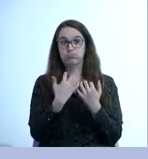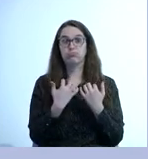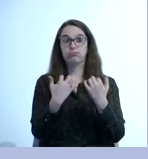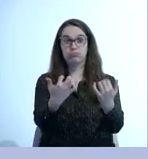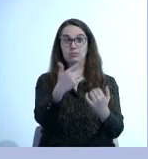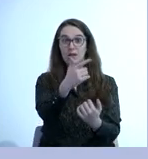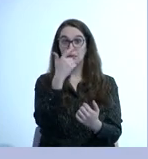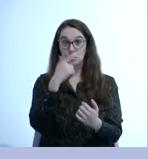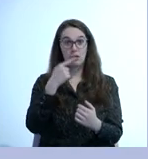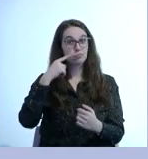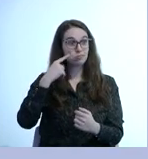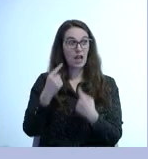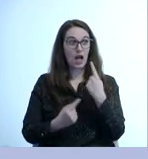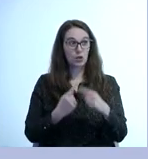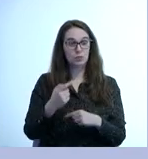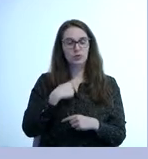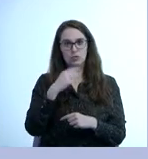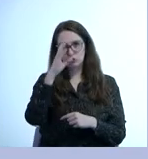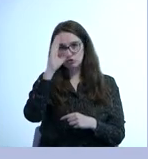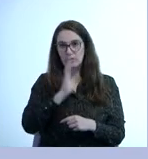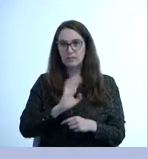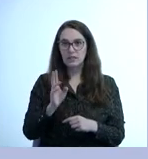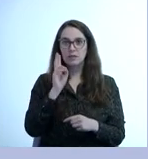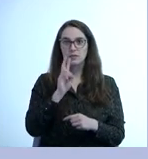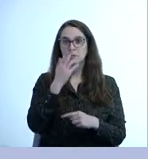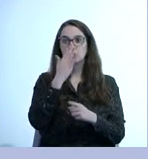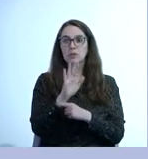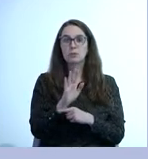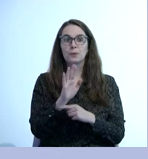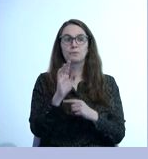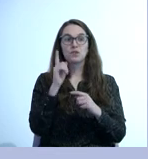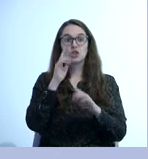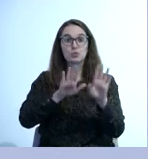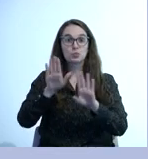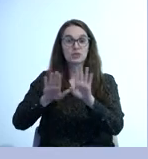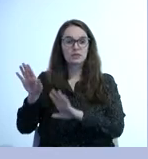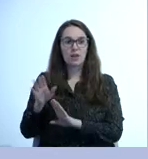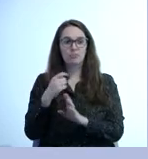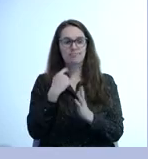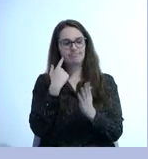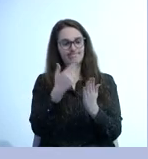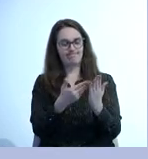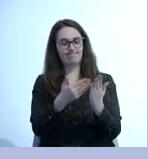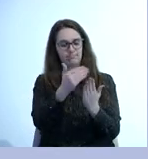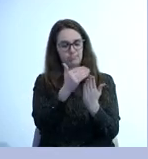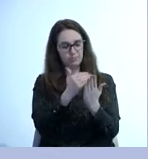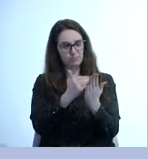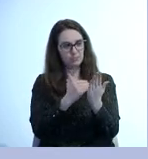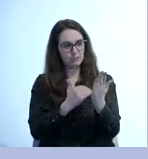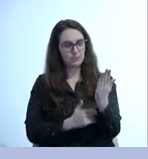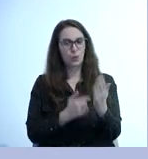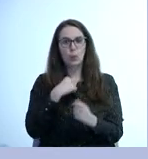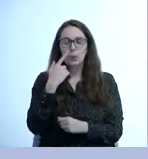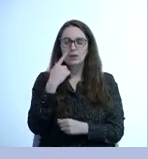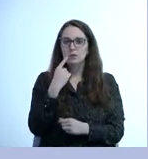a assistência. Aliás, basta olharmos para a lista de colaboradores ali na própria exposição e ficamos, se não a